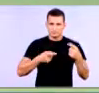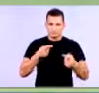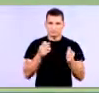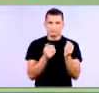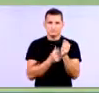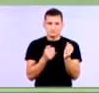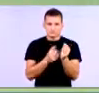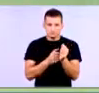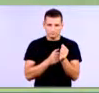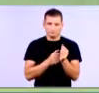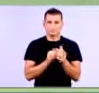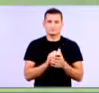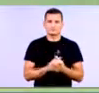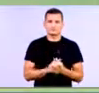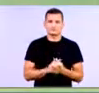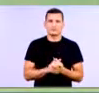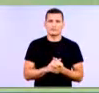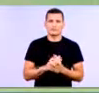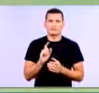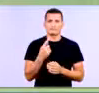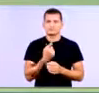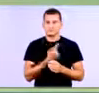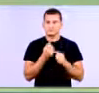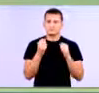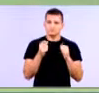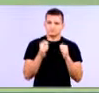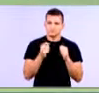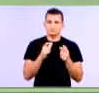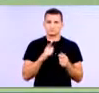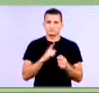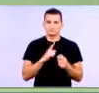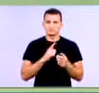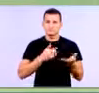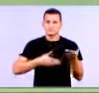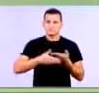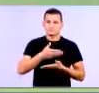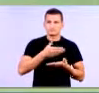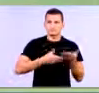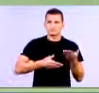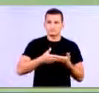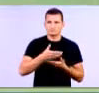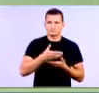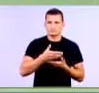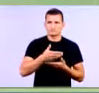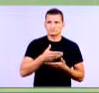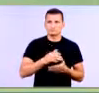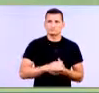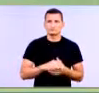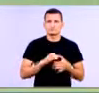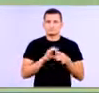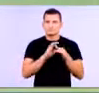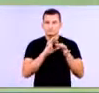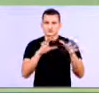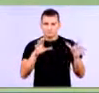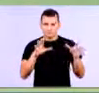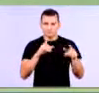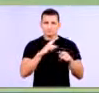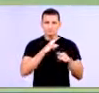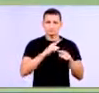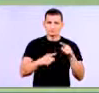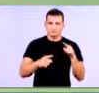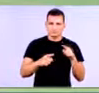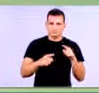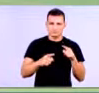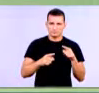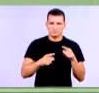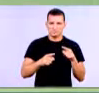senhas, né, a atribuição das senhas, nós podemos estar diretamente relacionando aqui, olha, permissões e restrições,